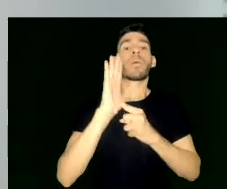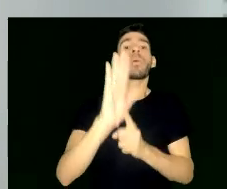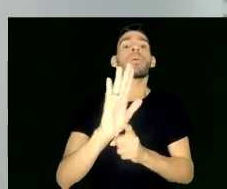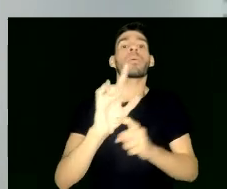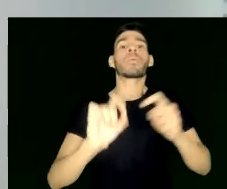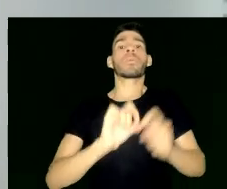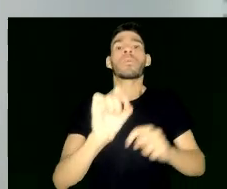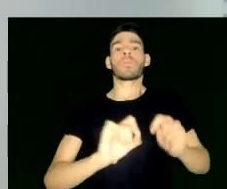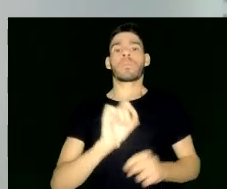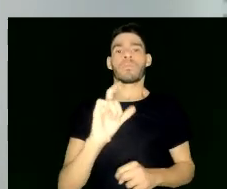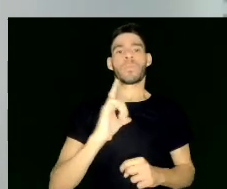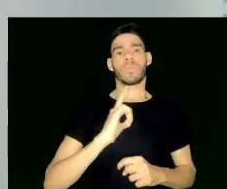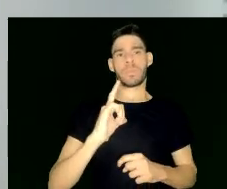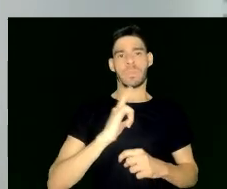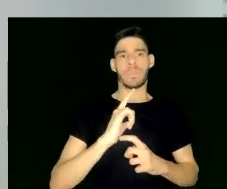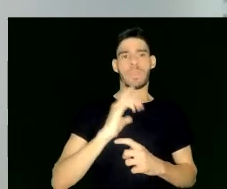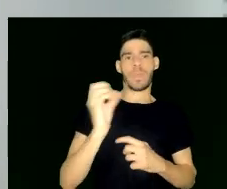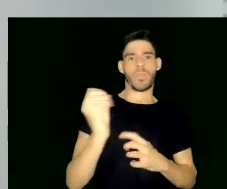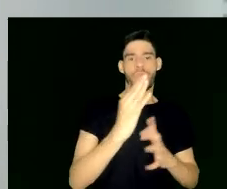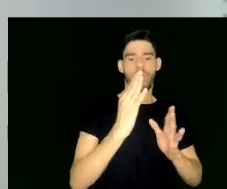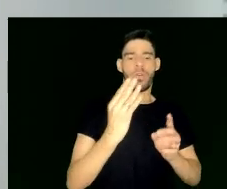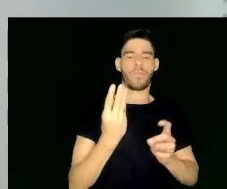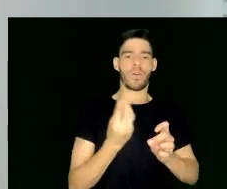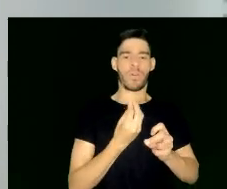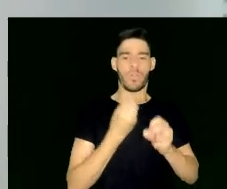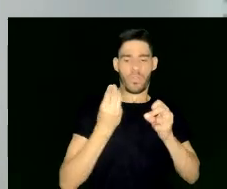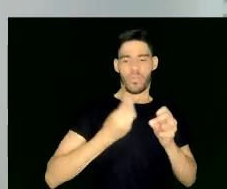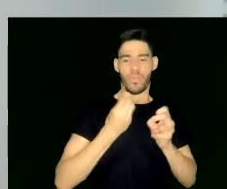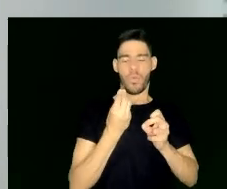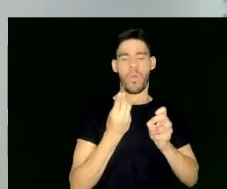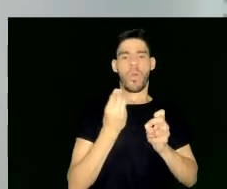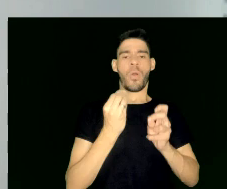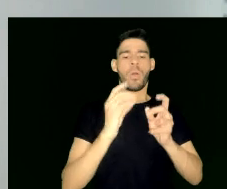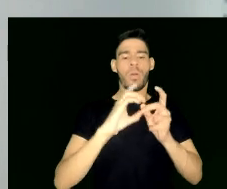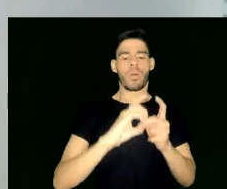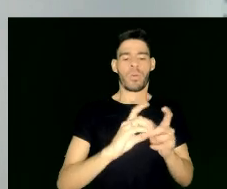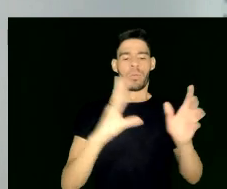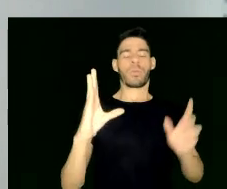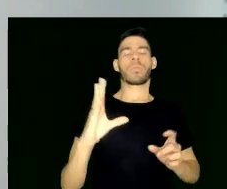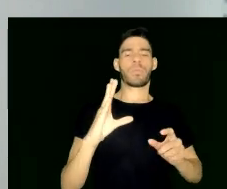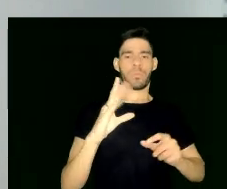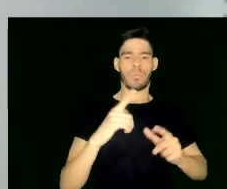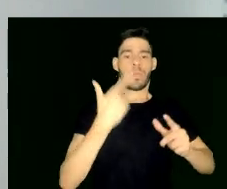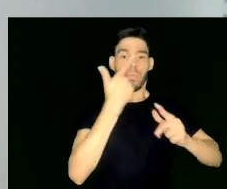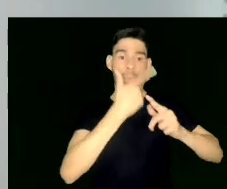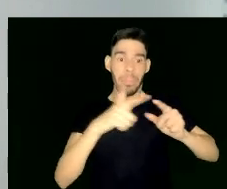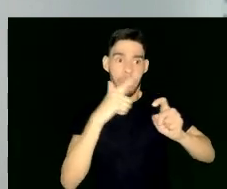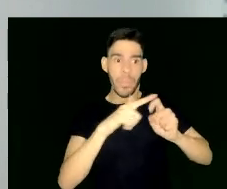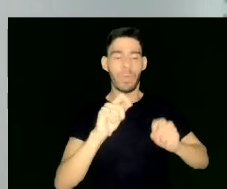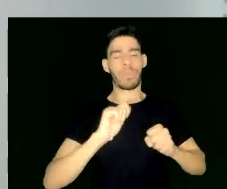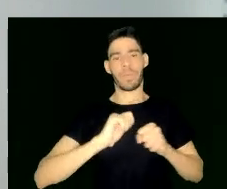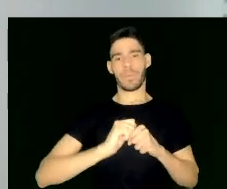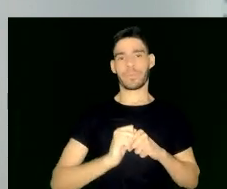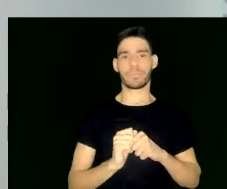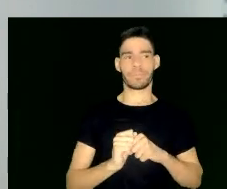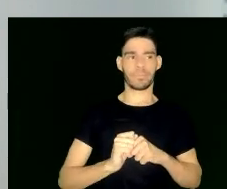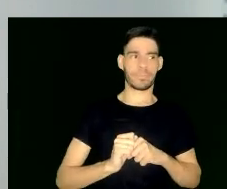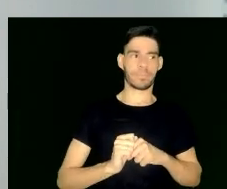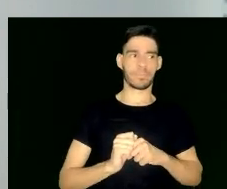que revelam, então, essa nova fórmula dos regimes democráticos serem corroídos,